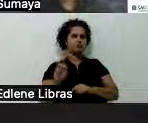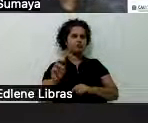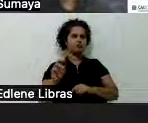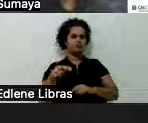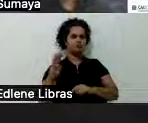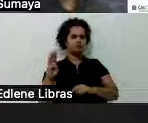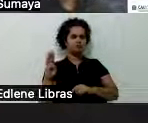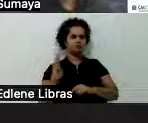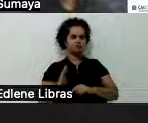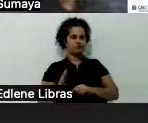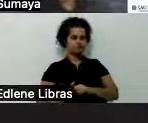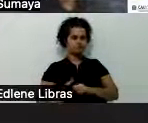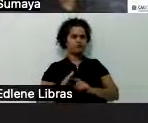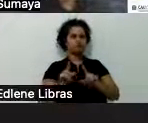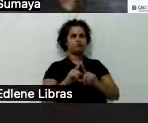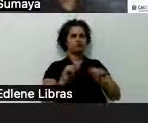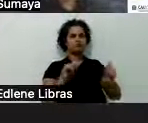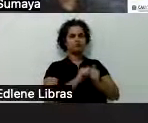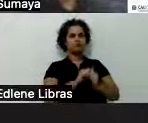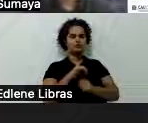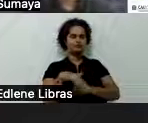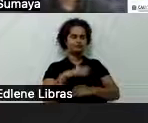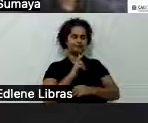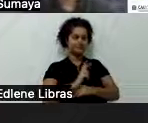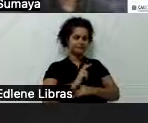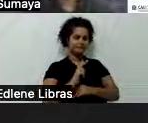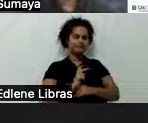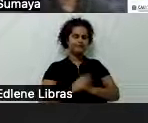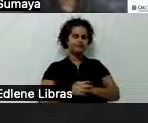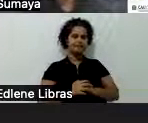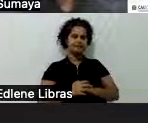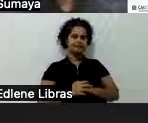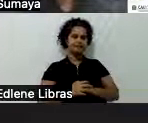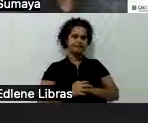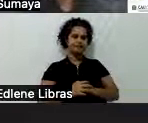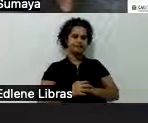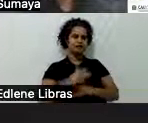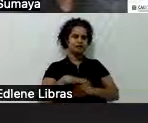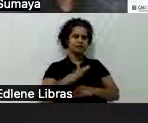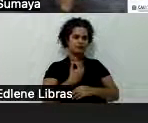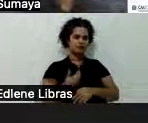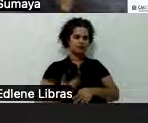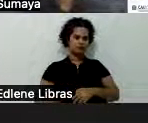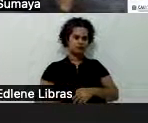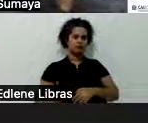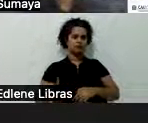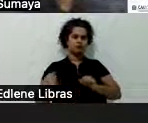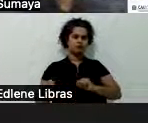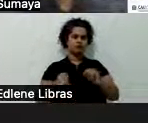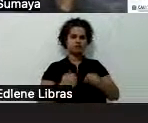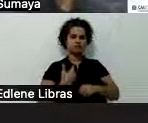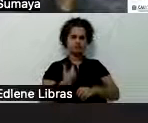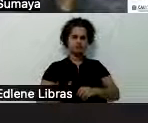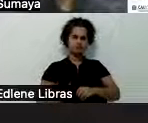juntas, também junto com o setor privado, o poder público entra mais ao longo